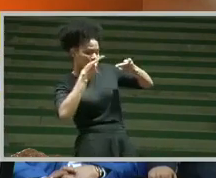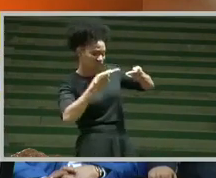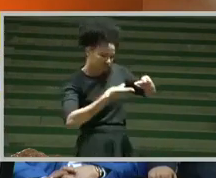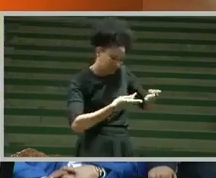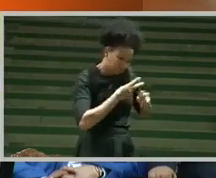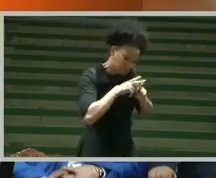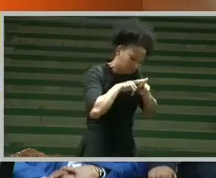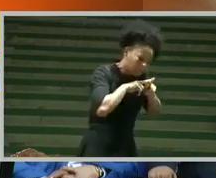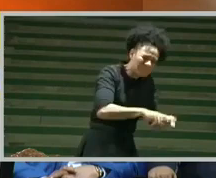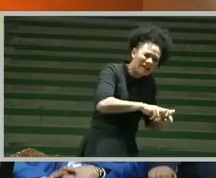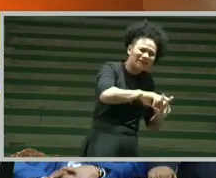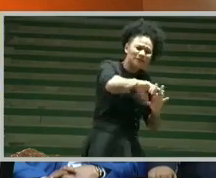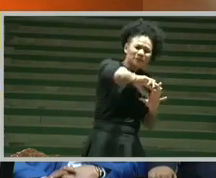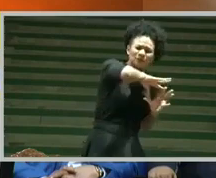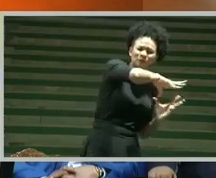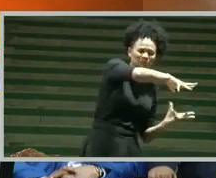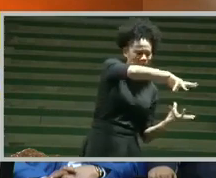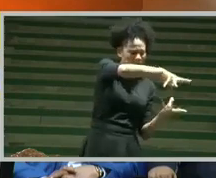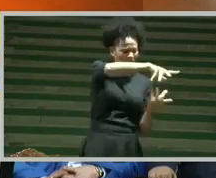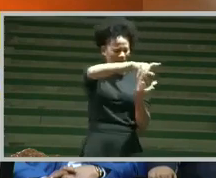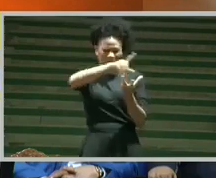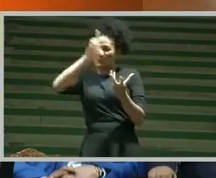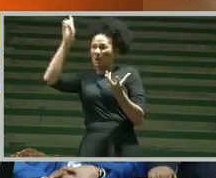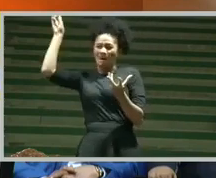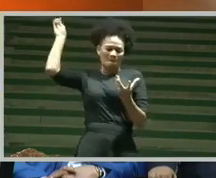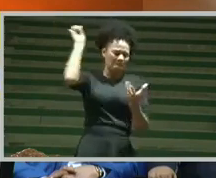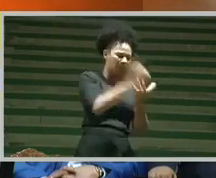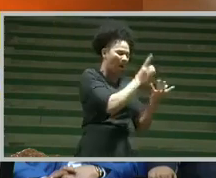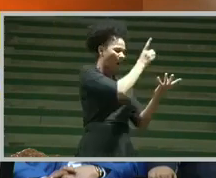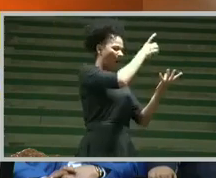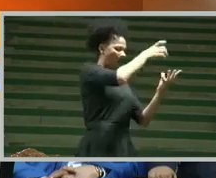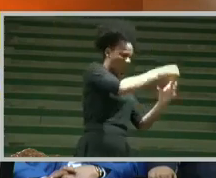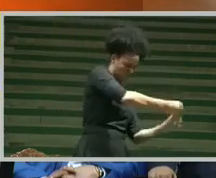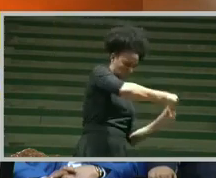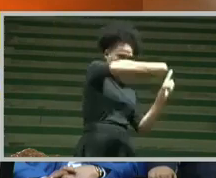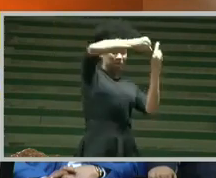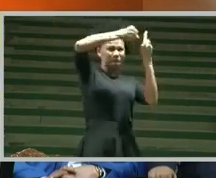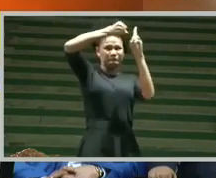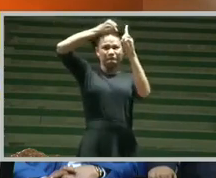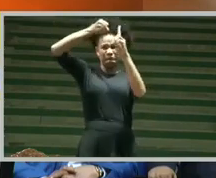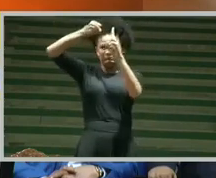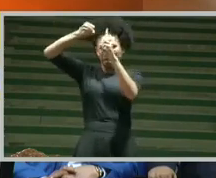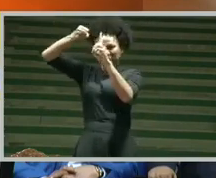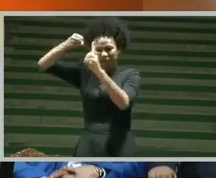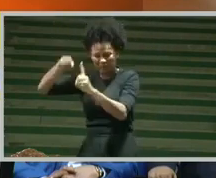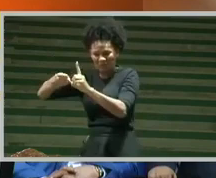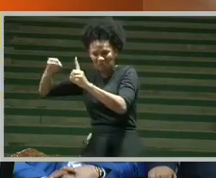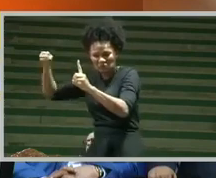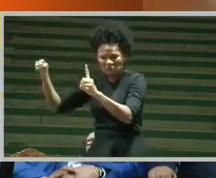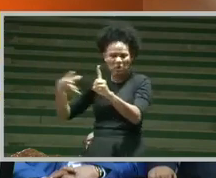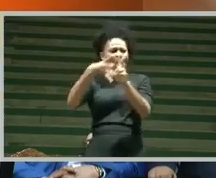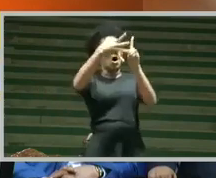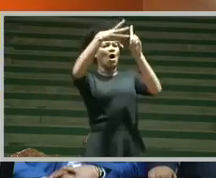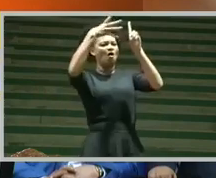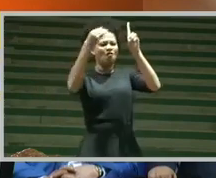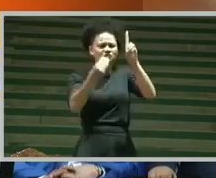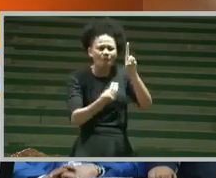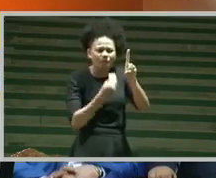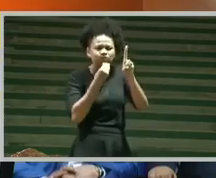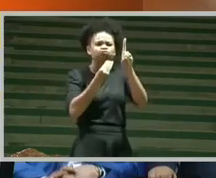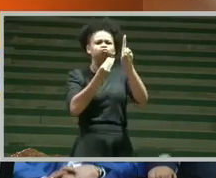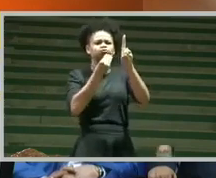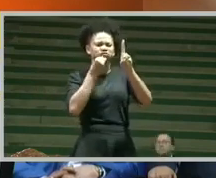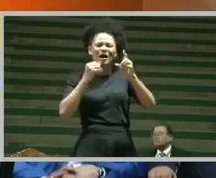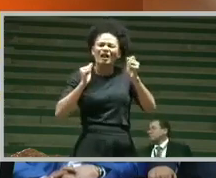mundo, nos tirou de lá com mão forte e nos deu uma nova oportunidade